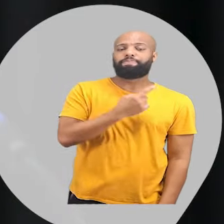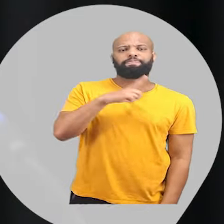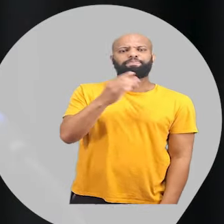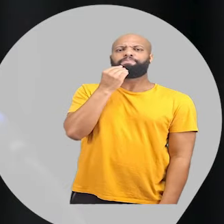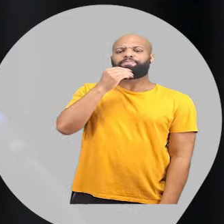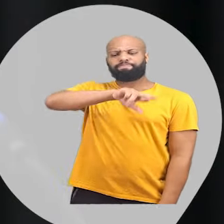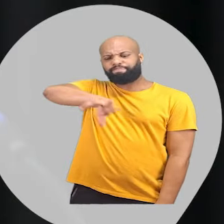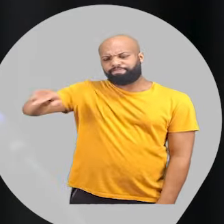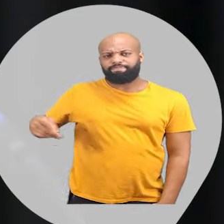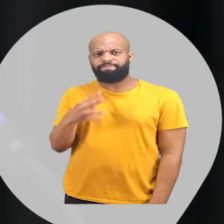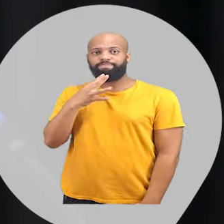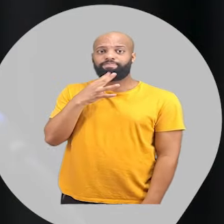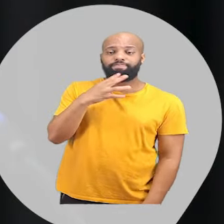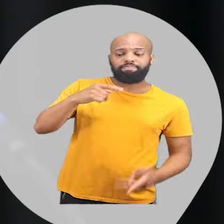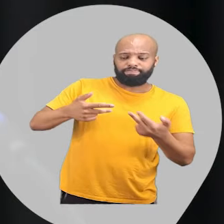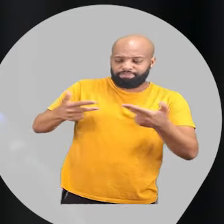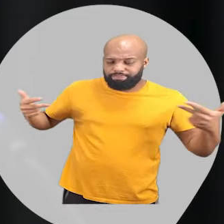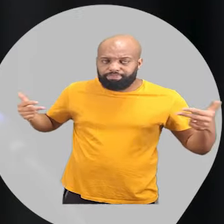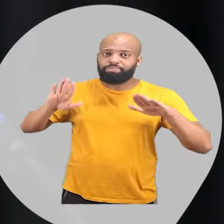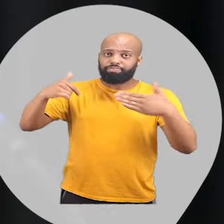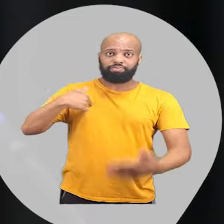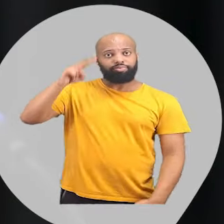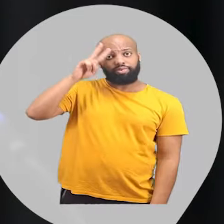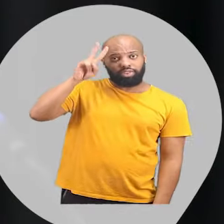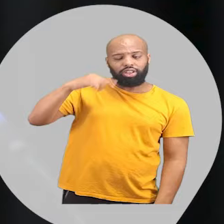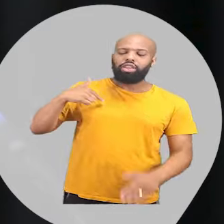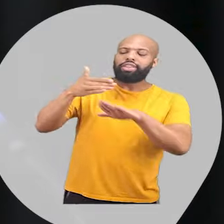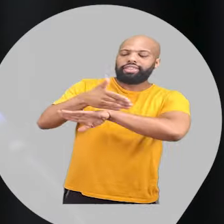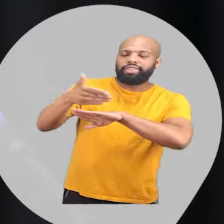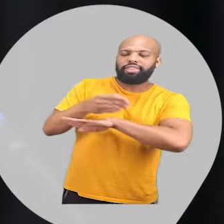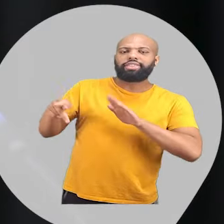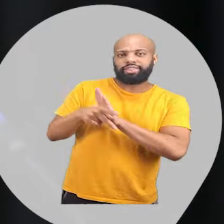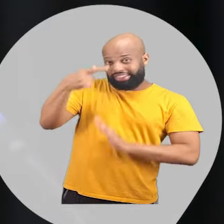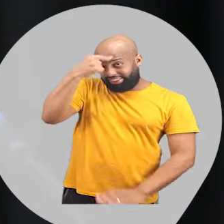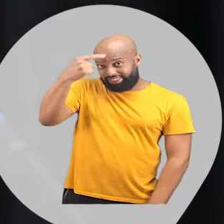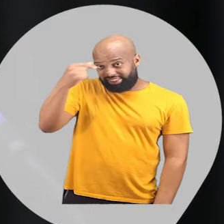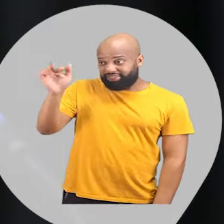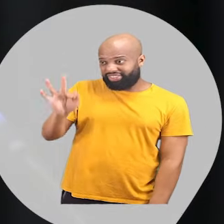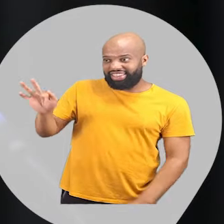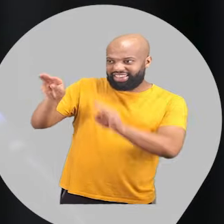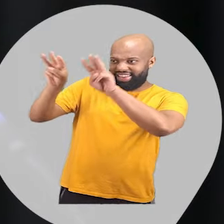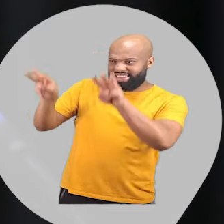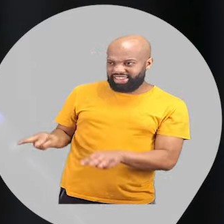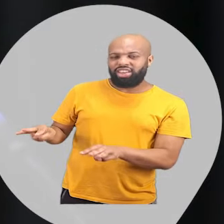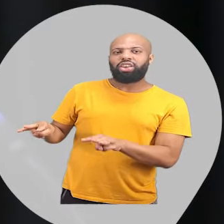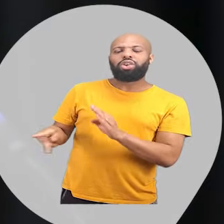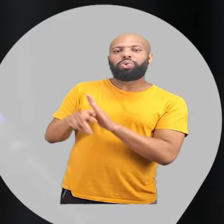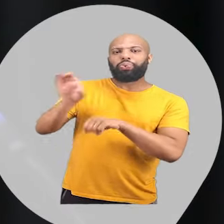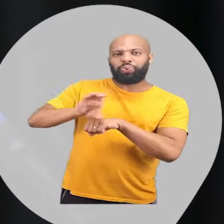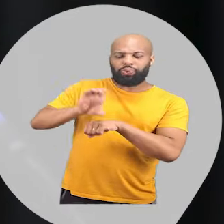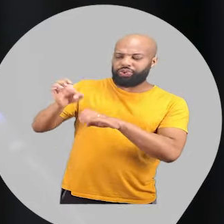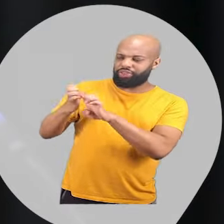muitas possibilidades de conhecer coisas né então eu lembro que quando eu entrei na universidade lá na federal no curso de engenharia